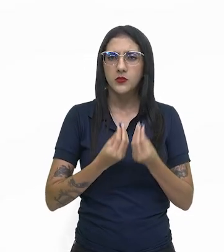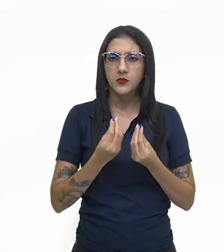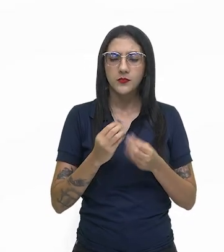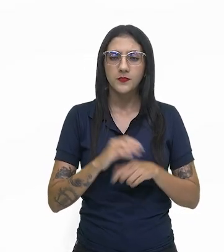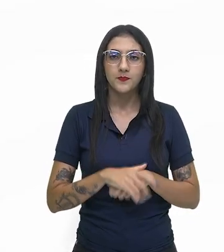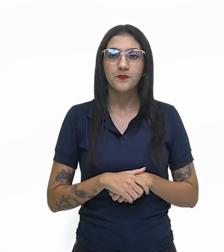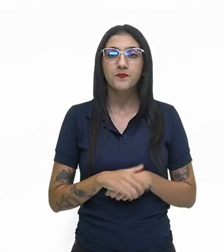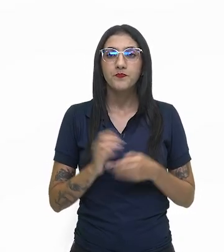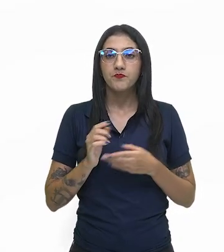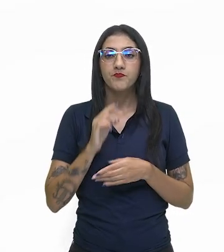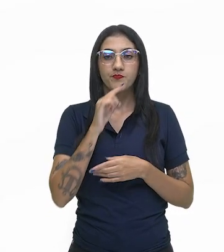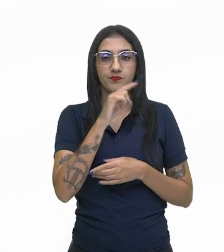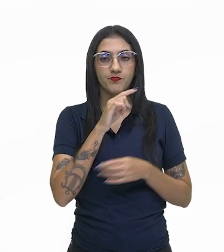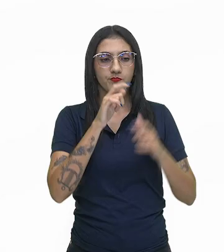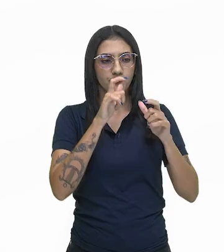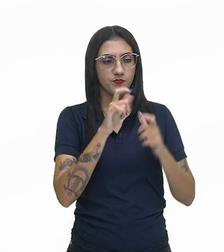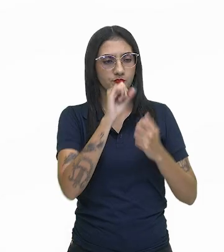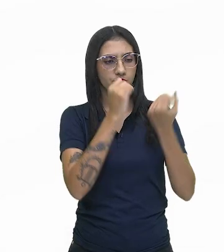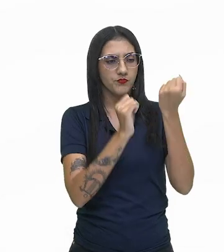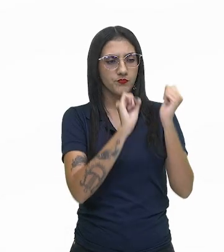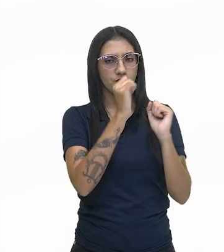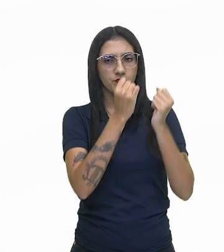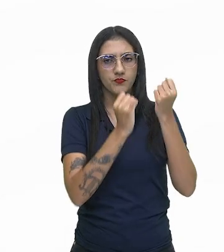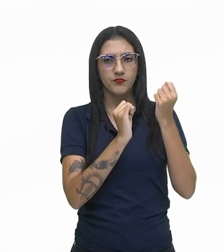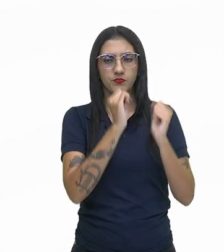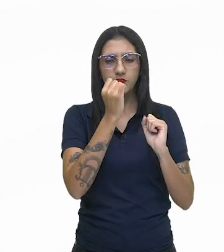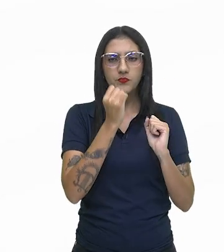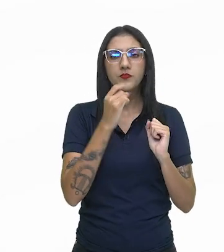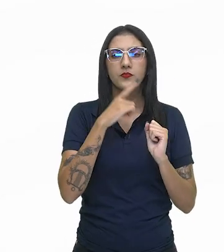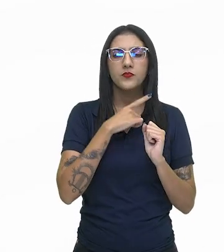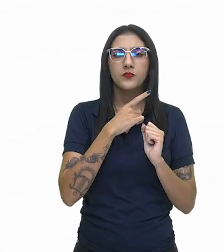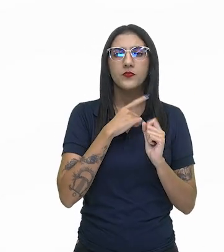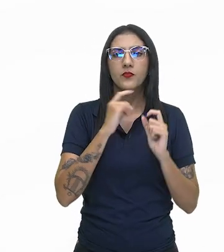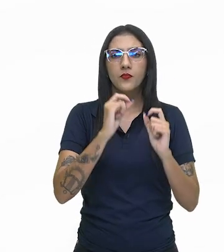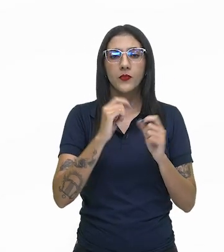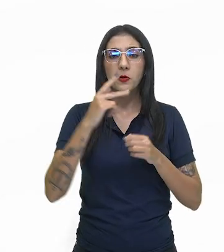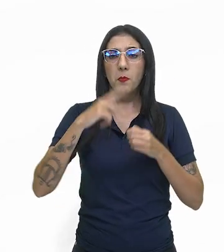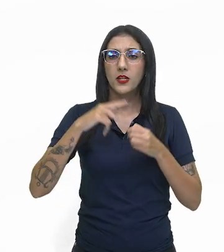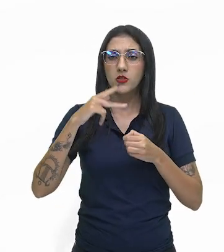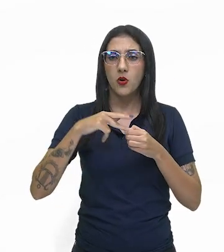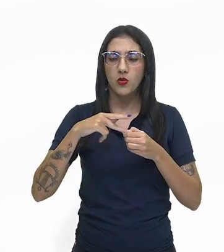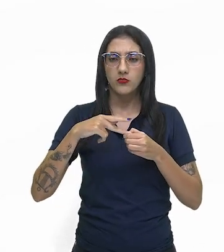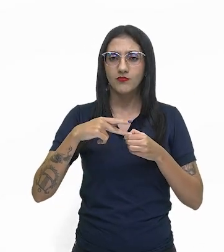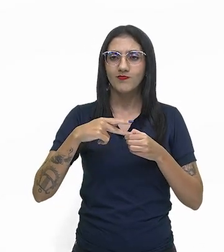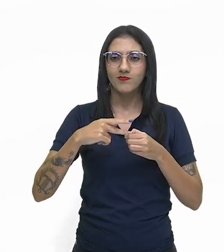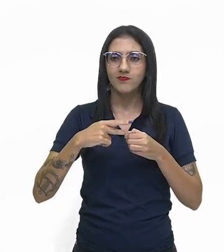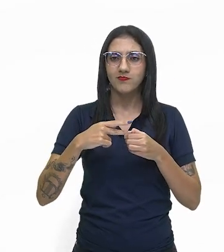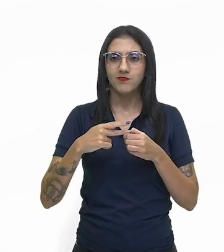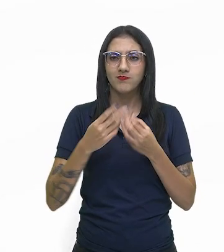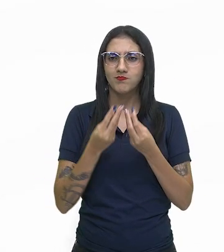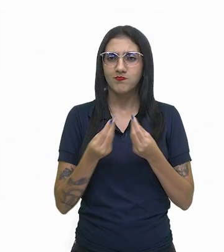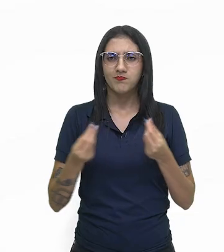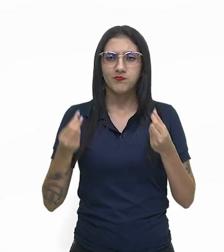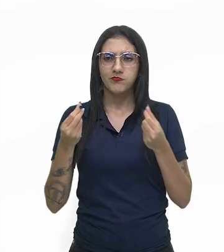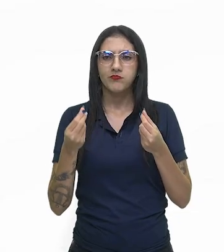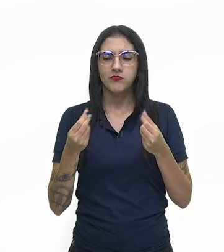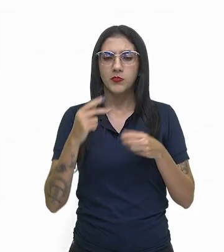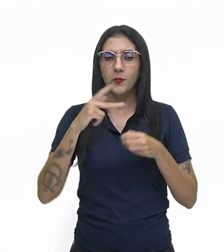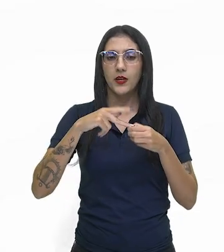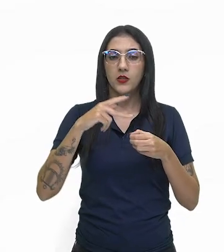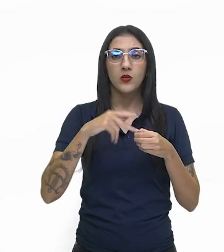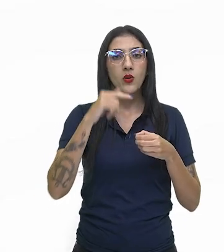Na refinaria é levado o petróleo bruto. E lá,